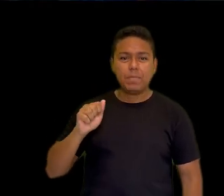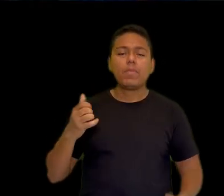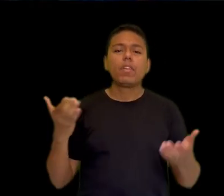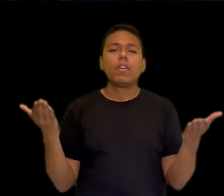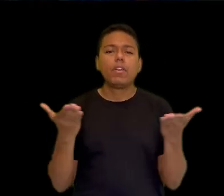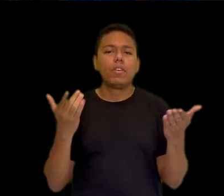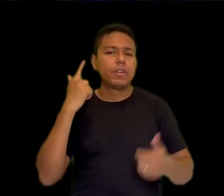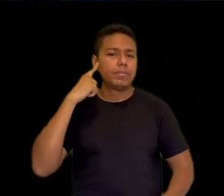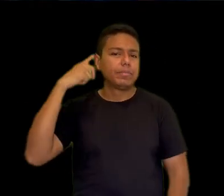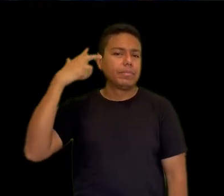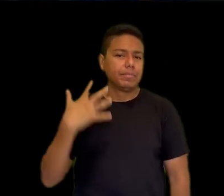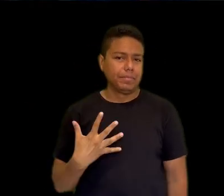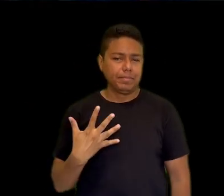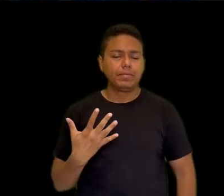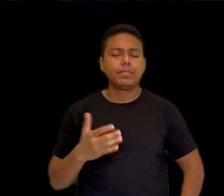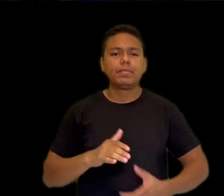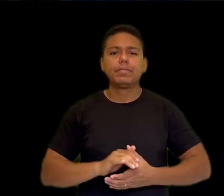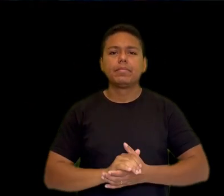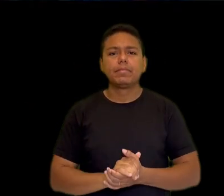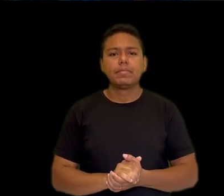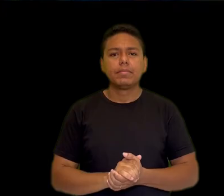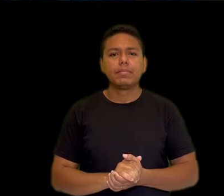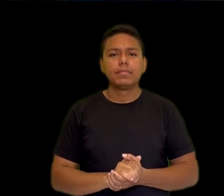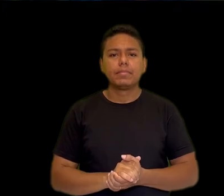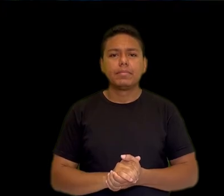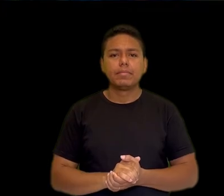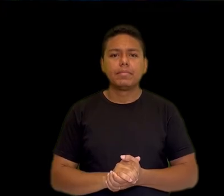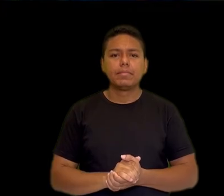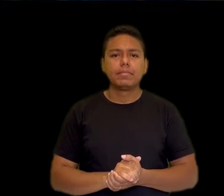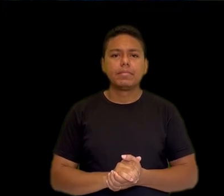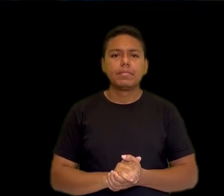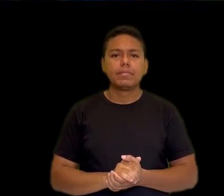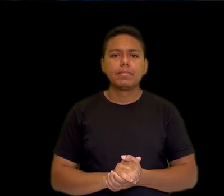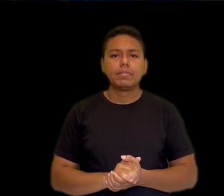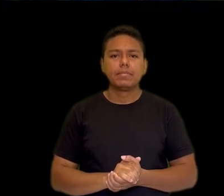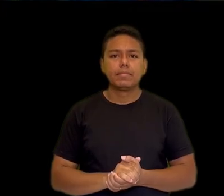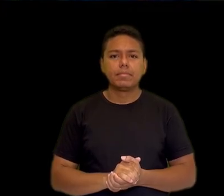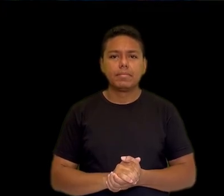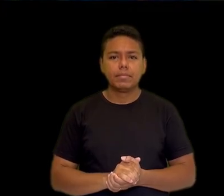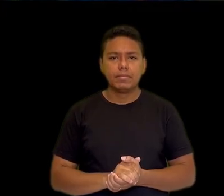minha autodescrição. Eu sou uma mulher branca de